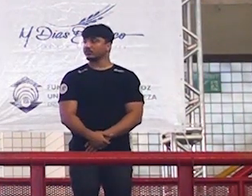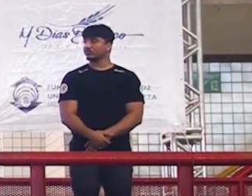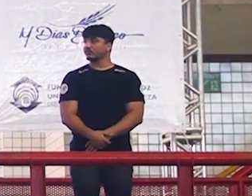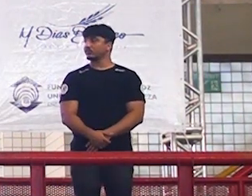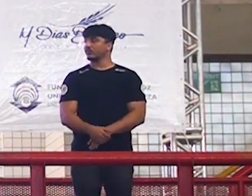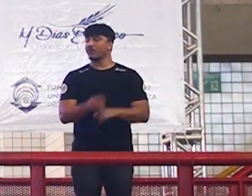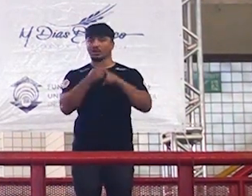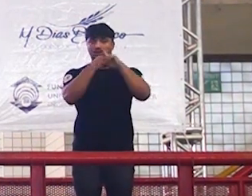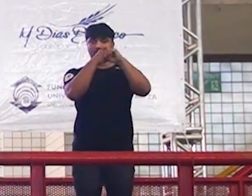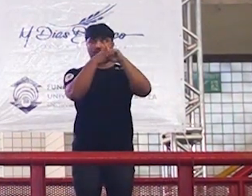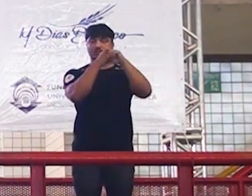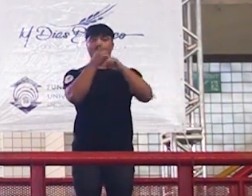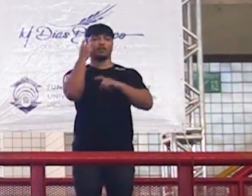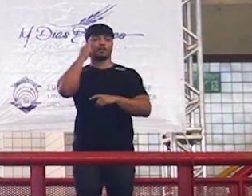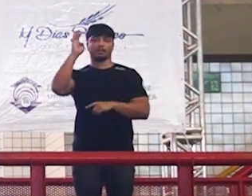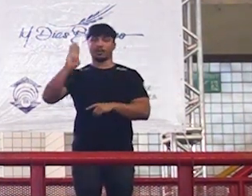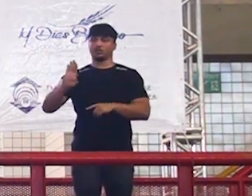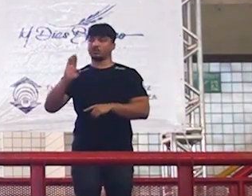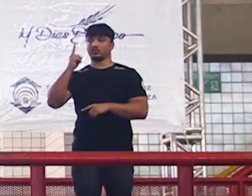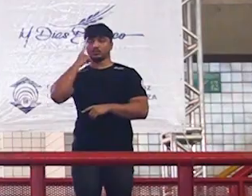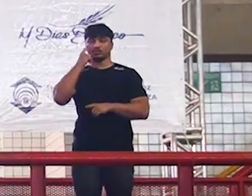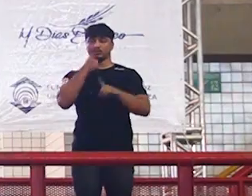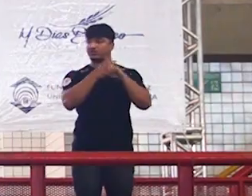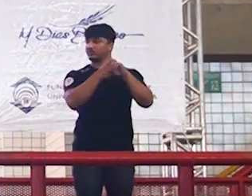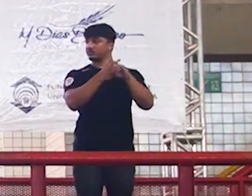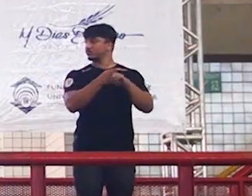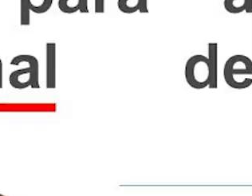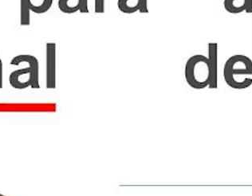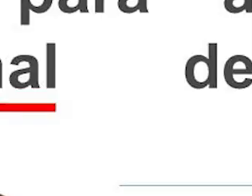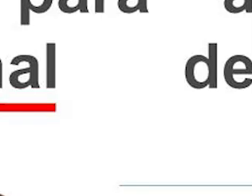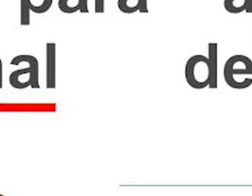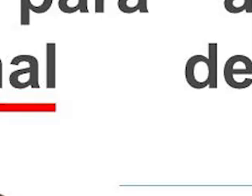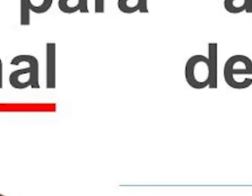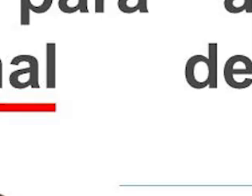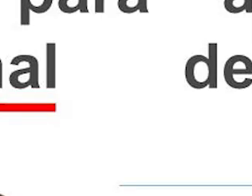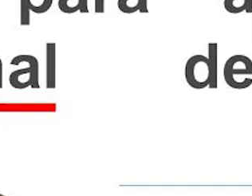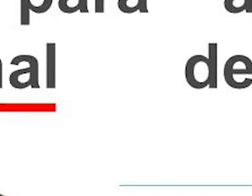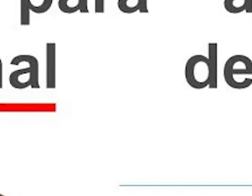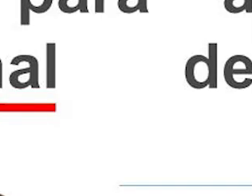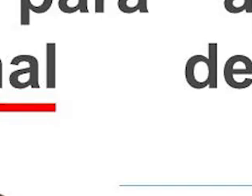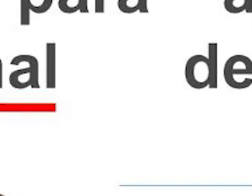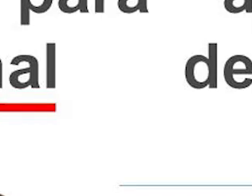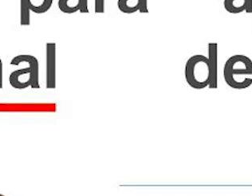Bote um asterisco aí em cima da palavra Brasil, bote. Ó.